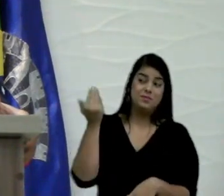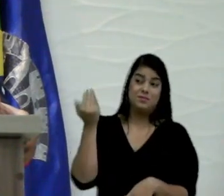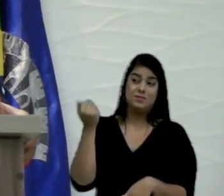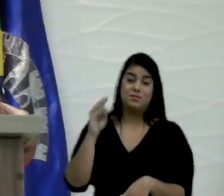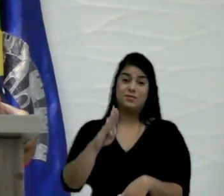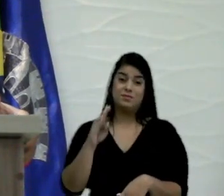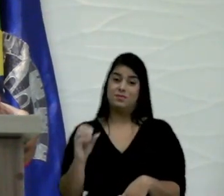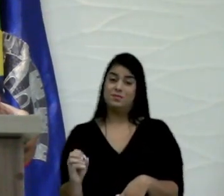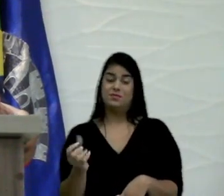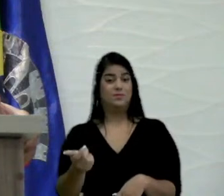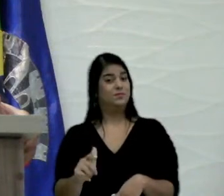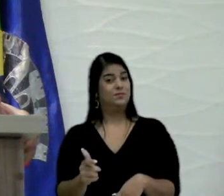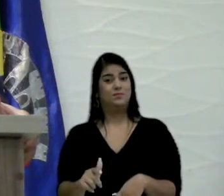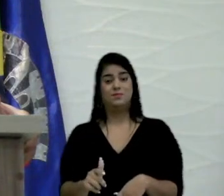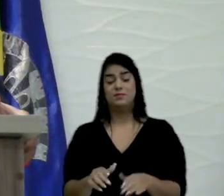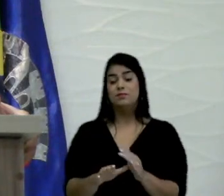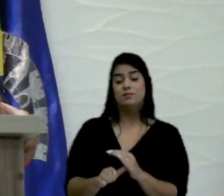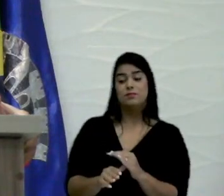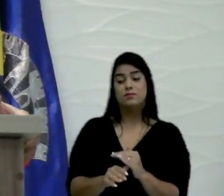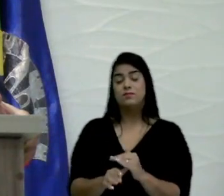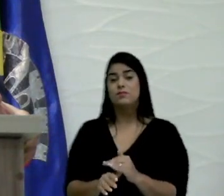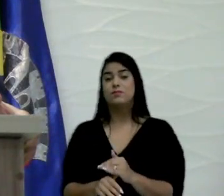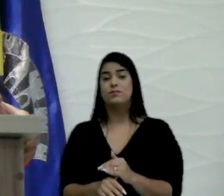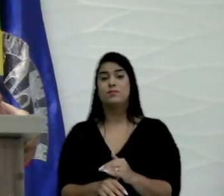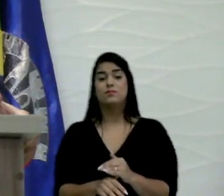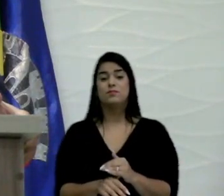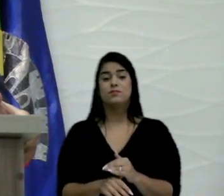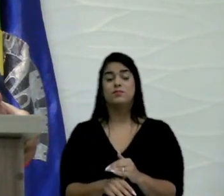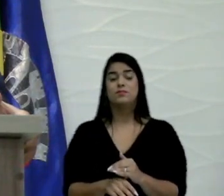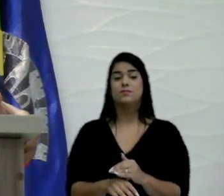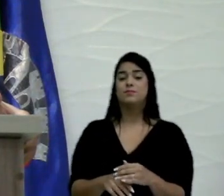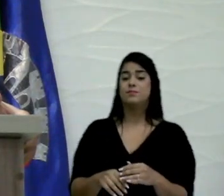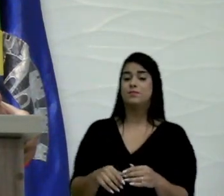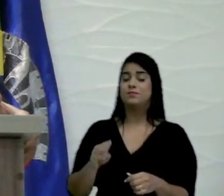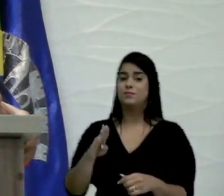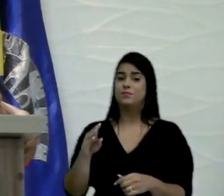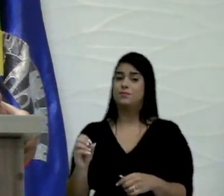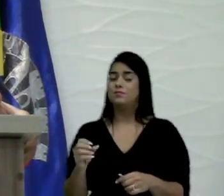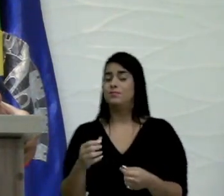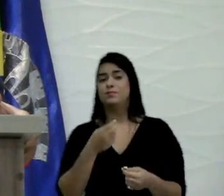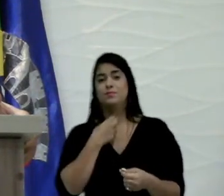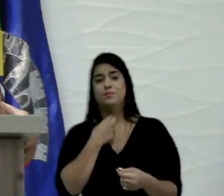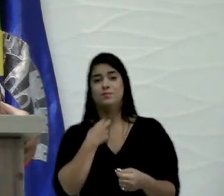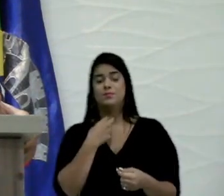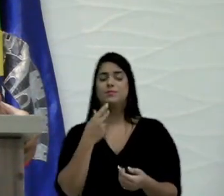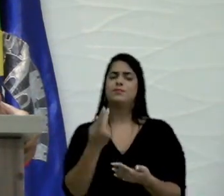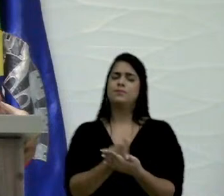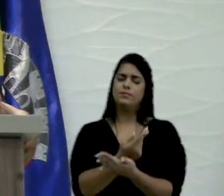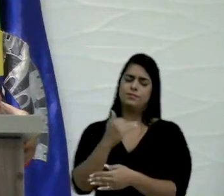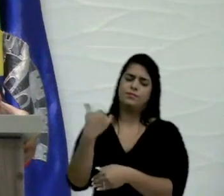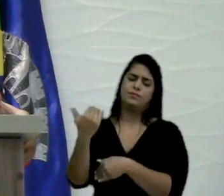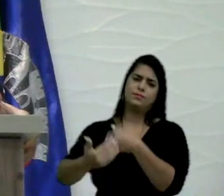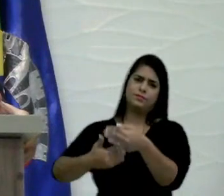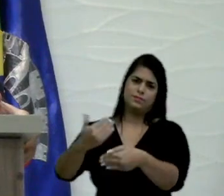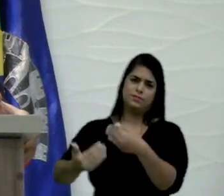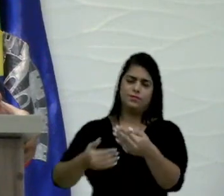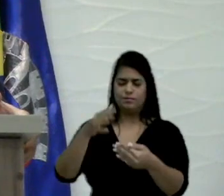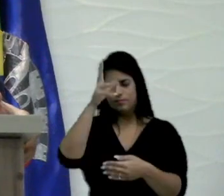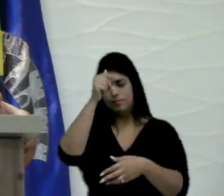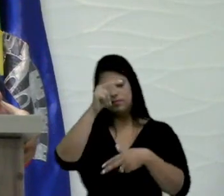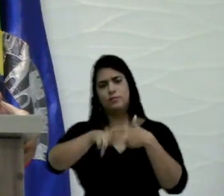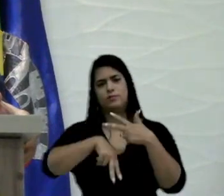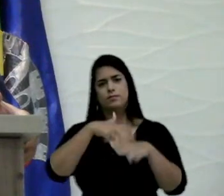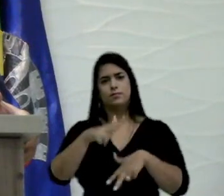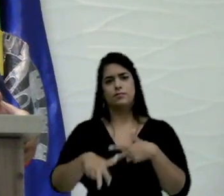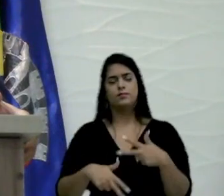bo se fazia era assaltado um BO não se fazia em São Bento então isso acontece aconteceu e continua acontecendo em São Bento e a